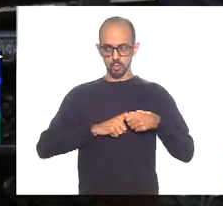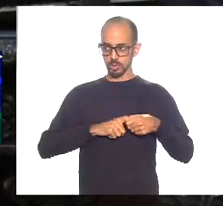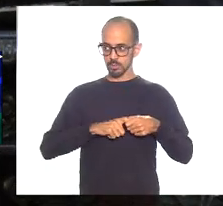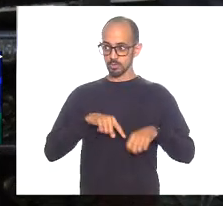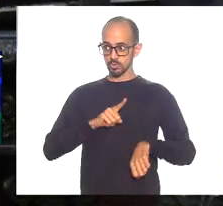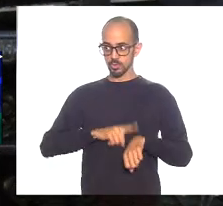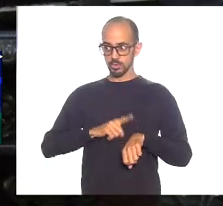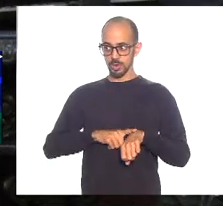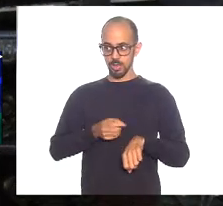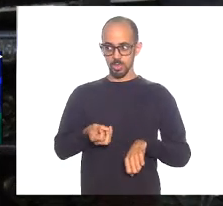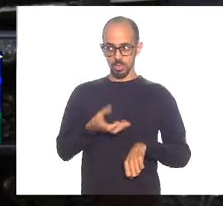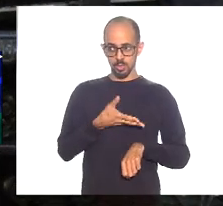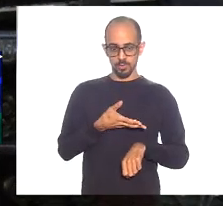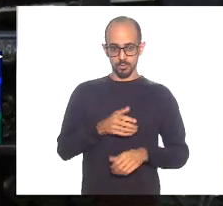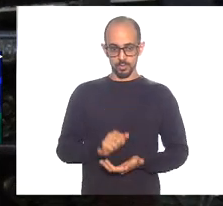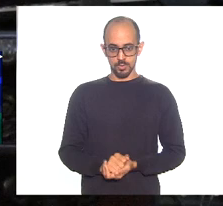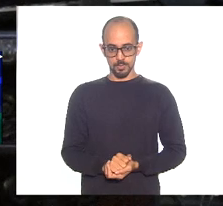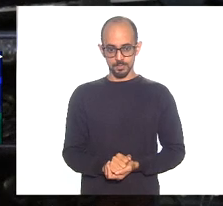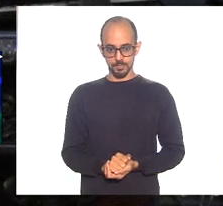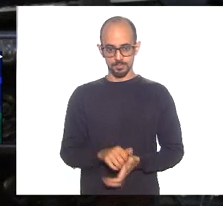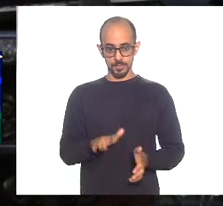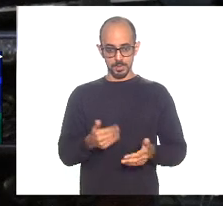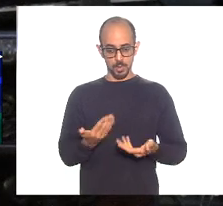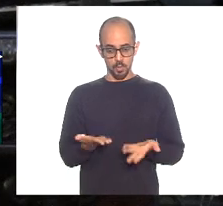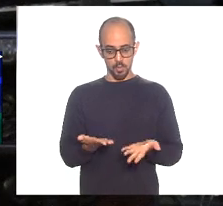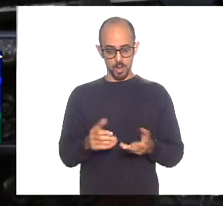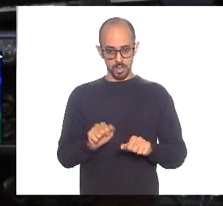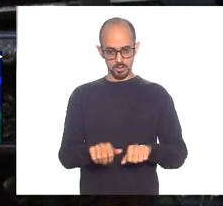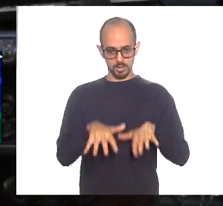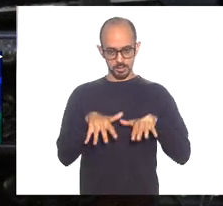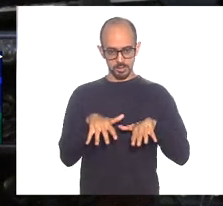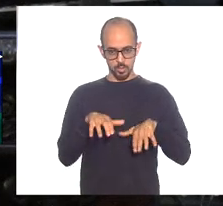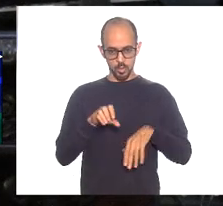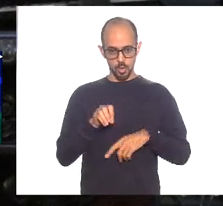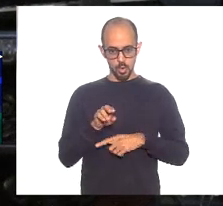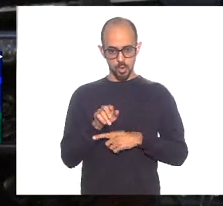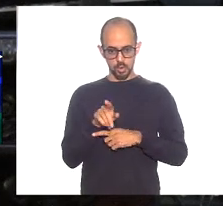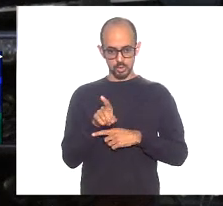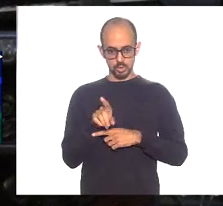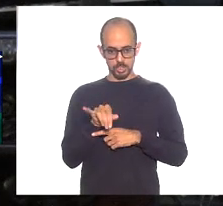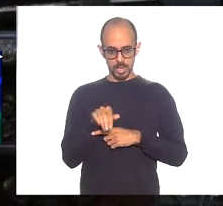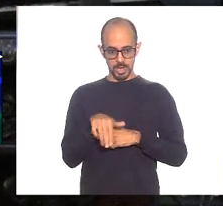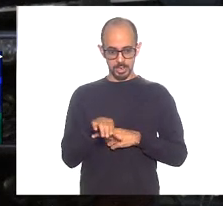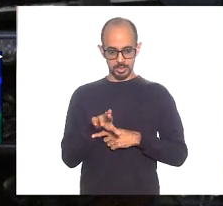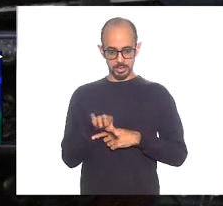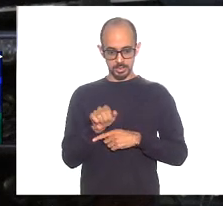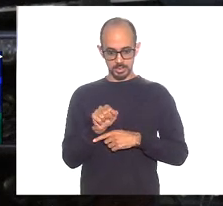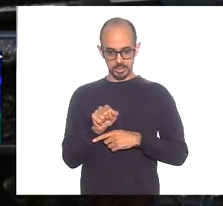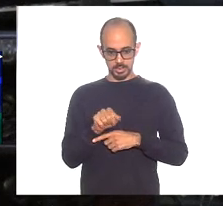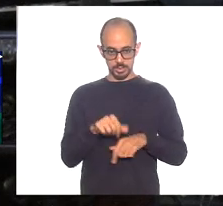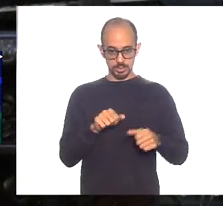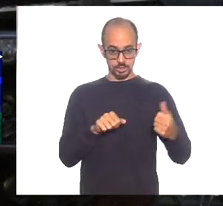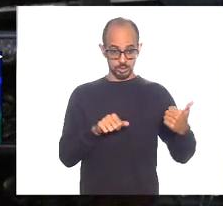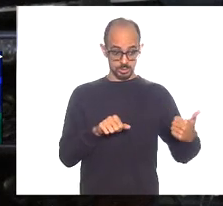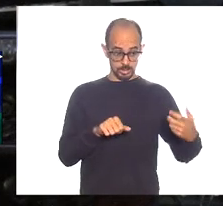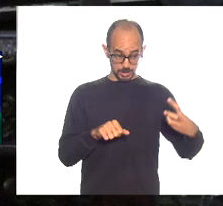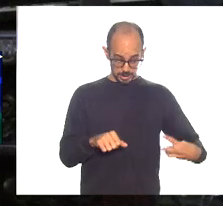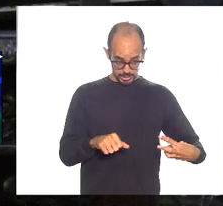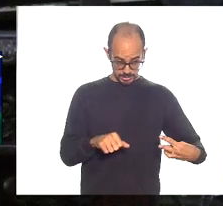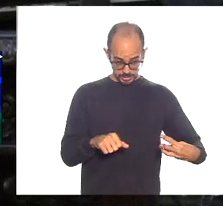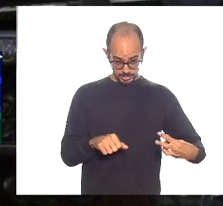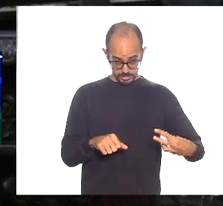novo horário a sessão ordinária de 13 horas as 15